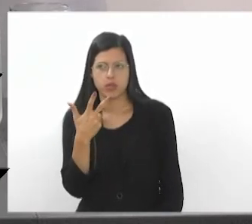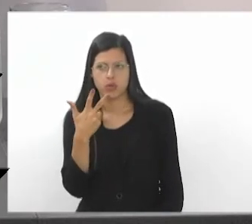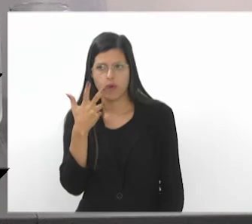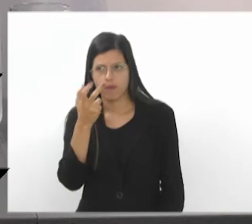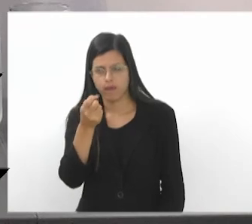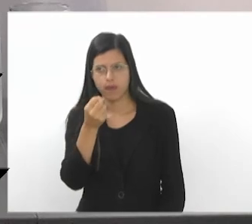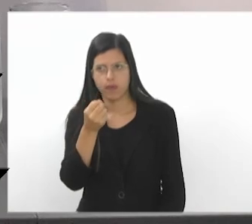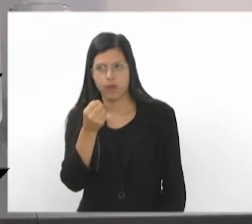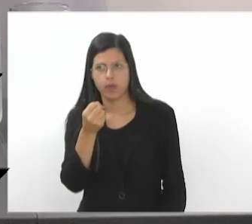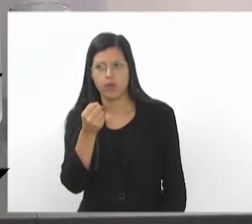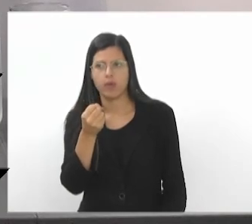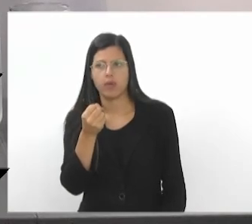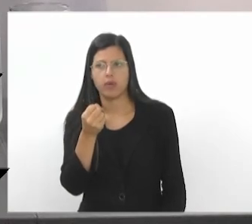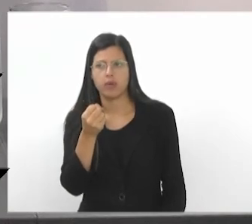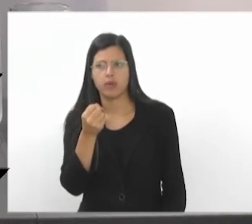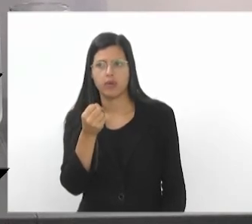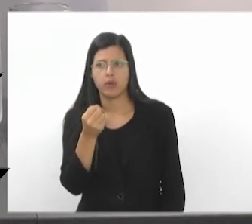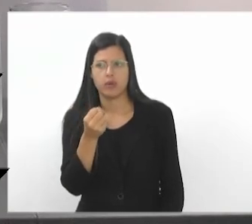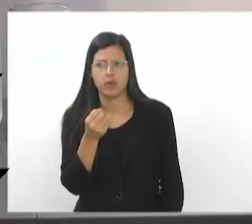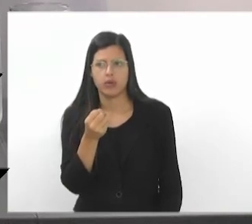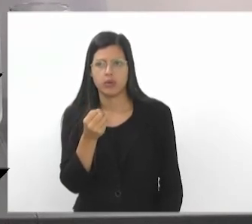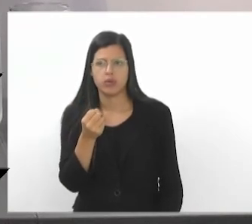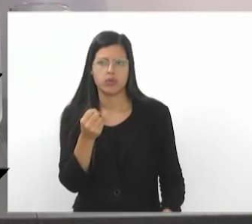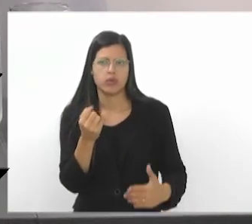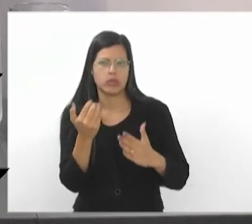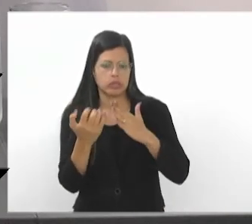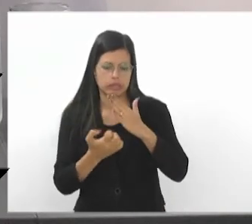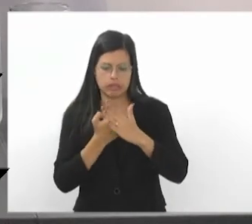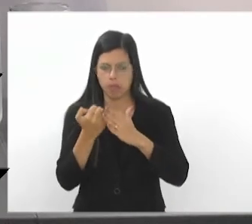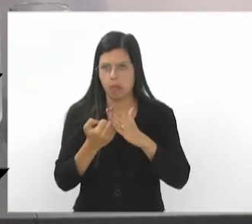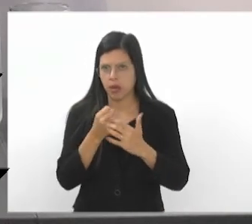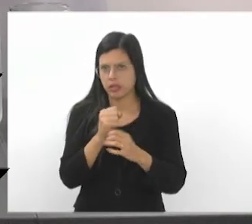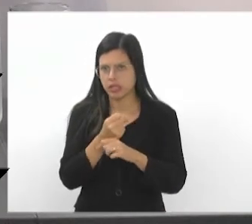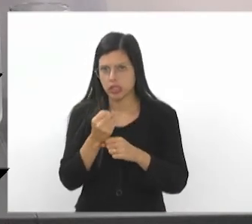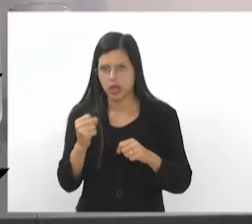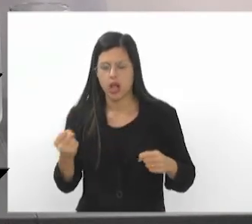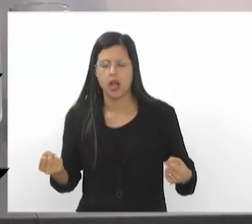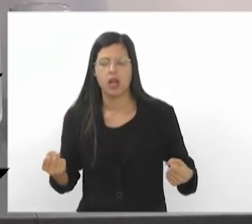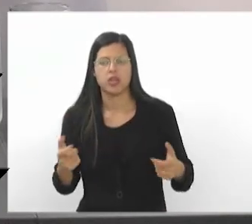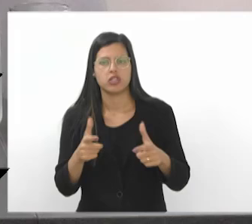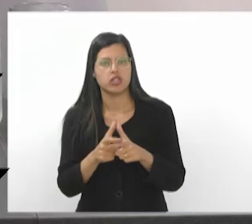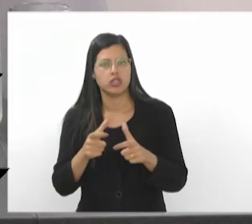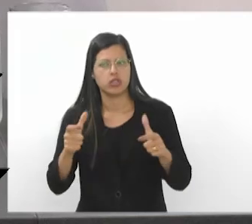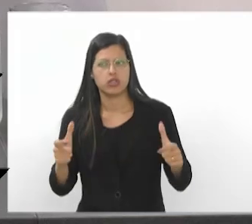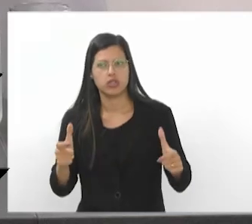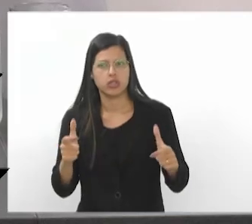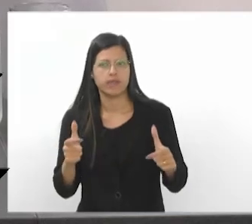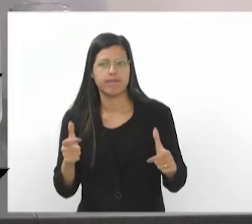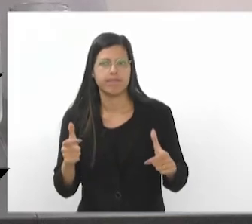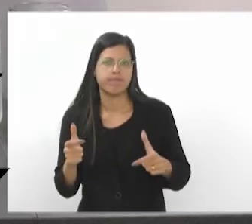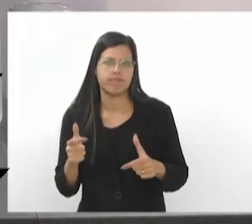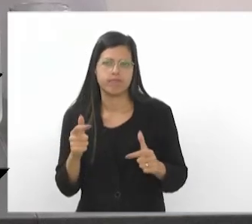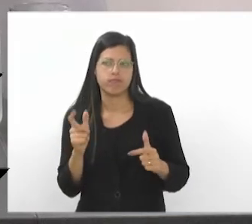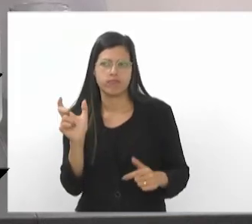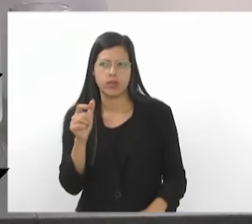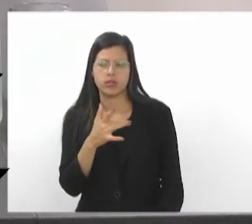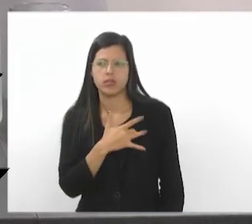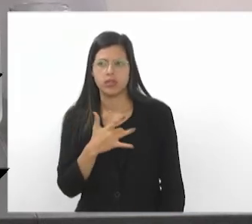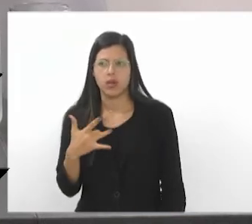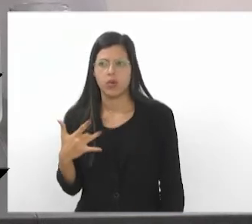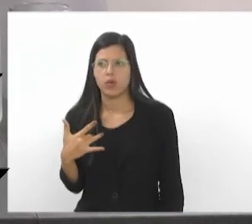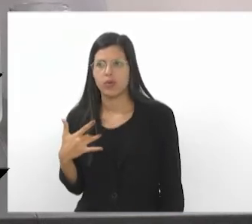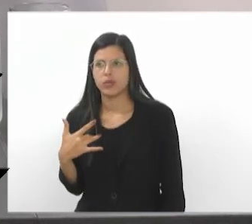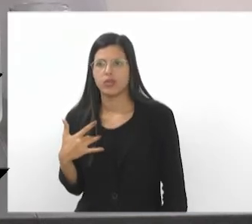dos grandes escritórios e com a força e influência, a força dos dos planos de saúde. É